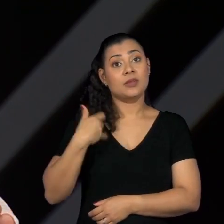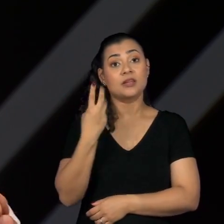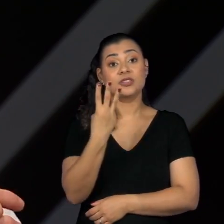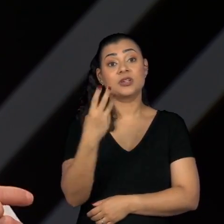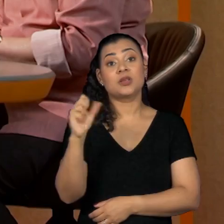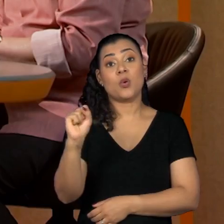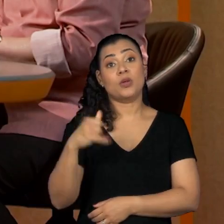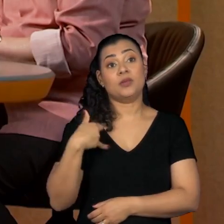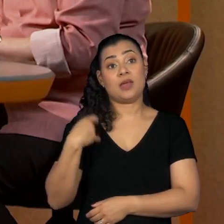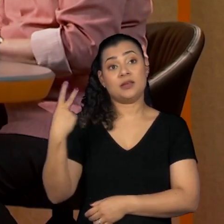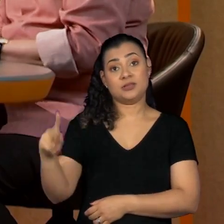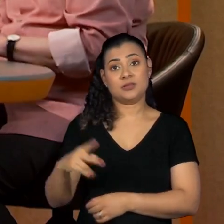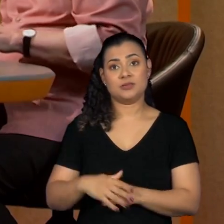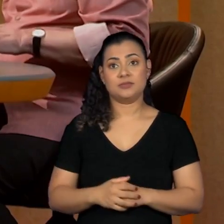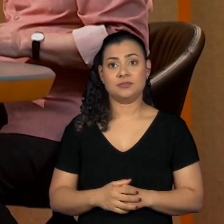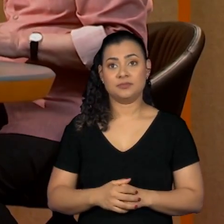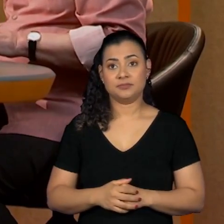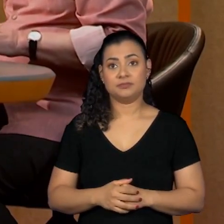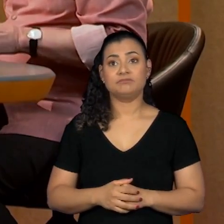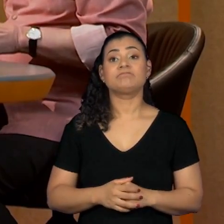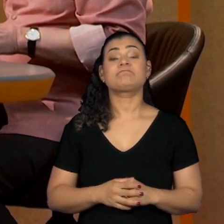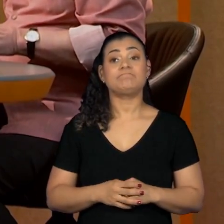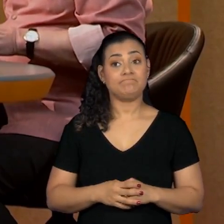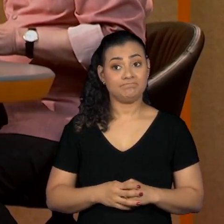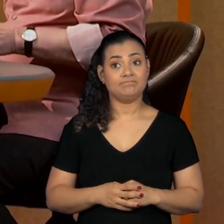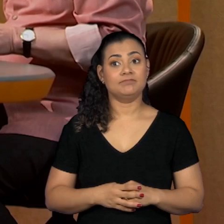38 anos.